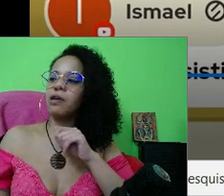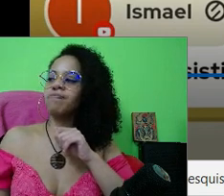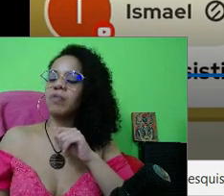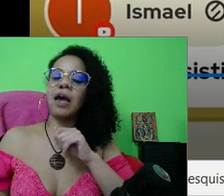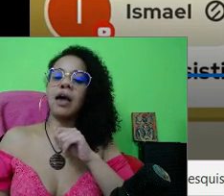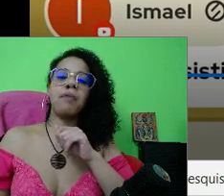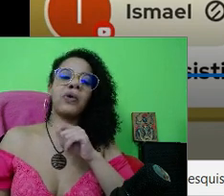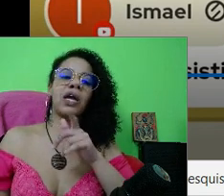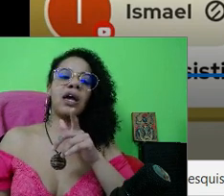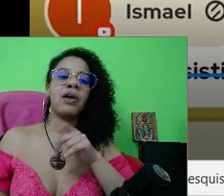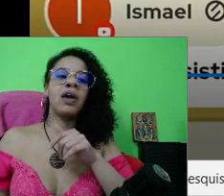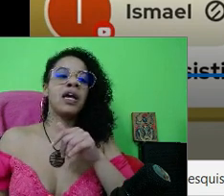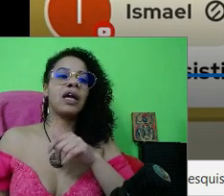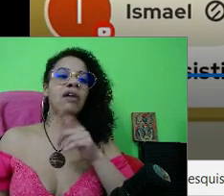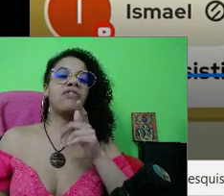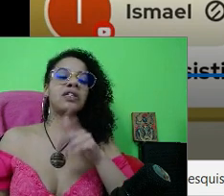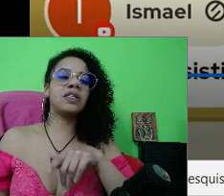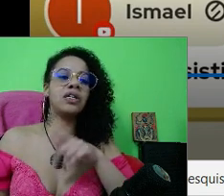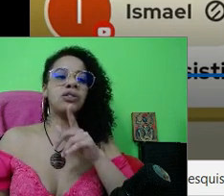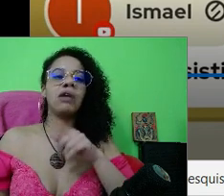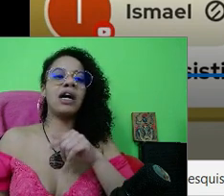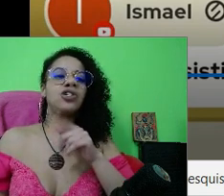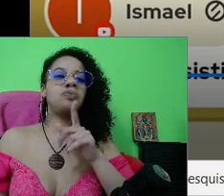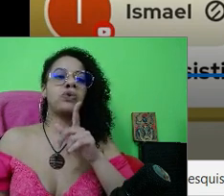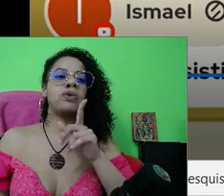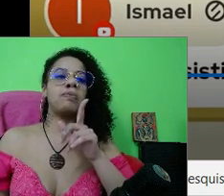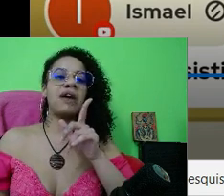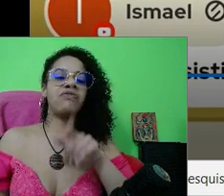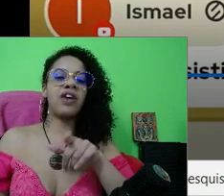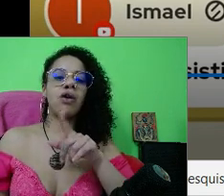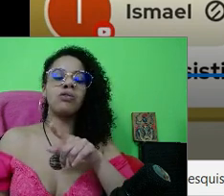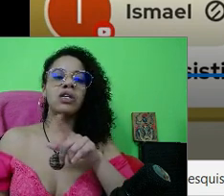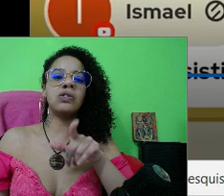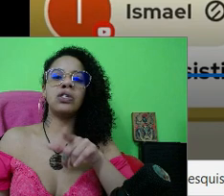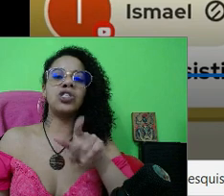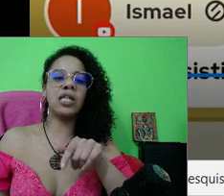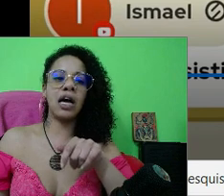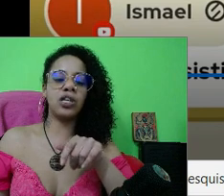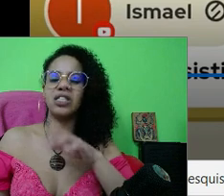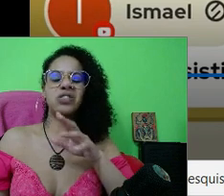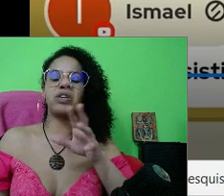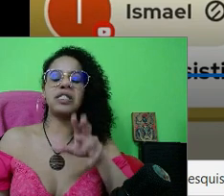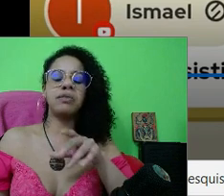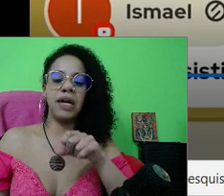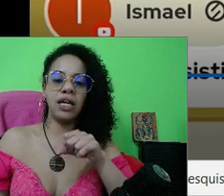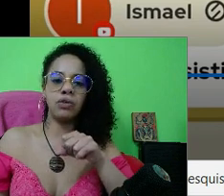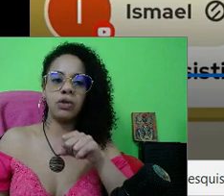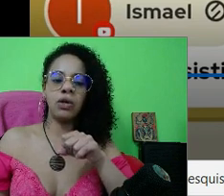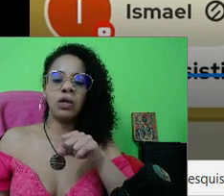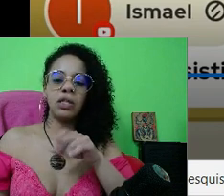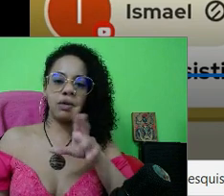termo vem porque quem faz isso age por uma fé ou desde honestidade desconhecimento então